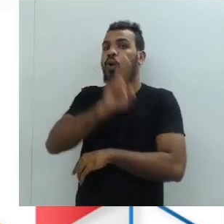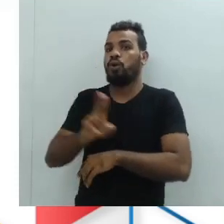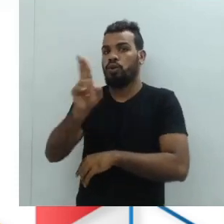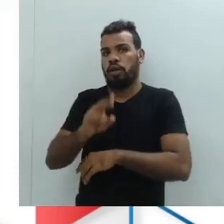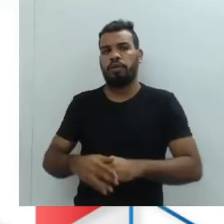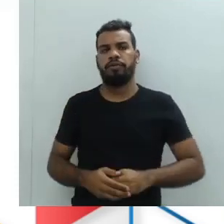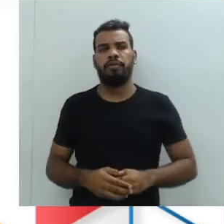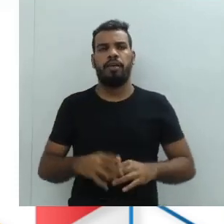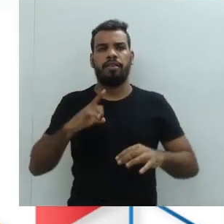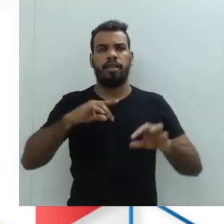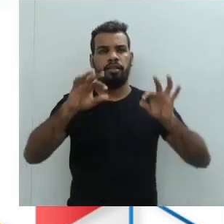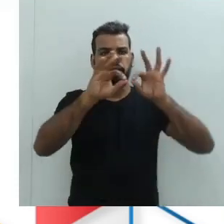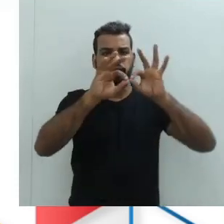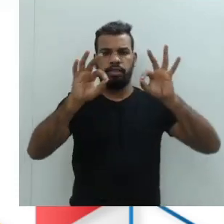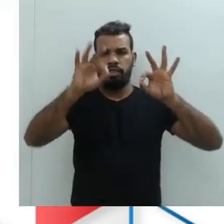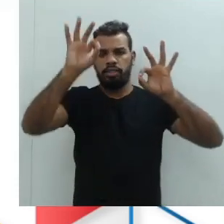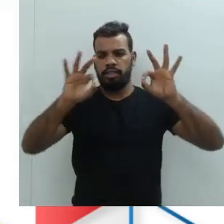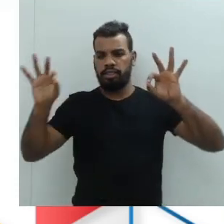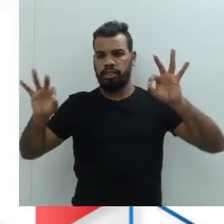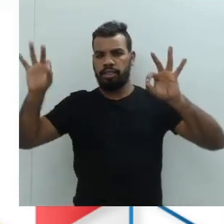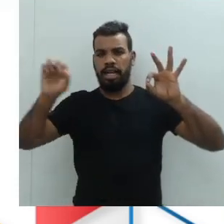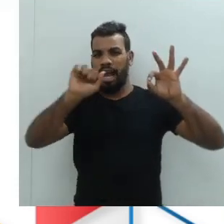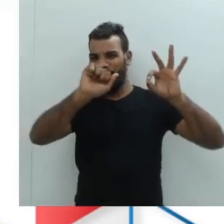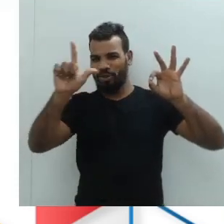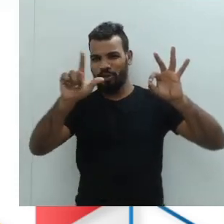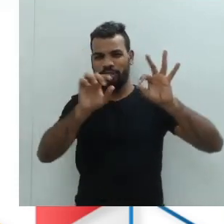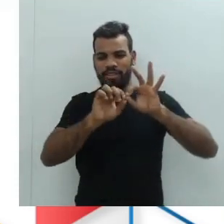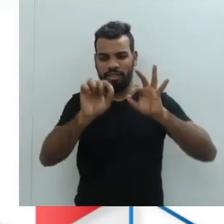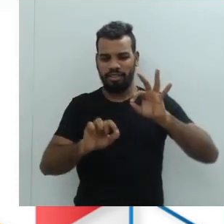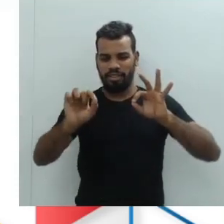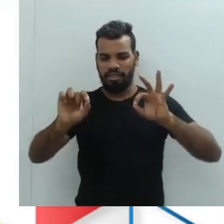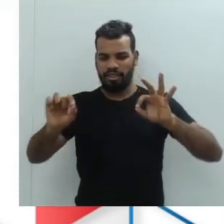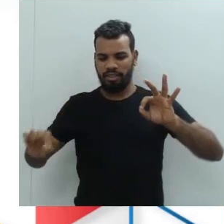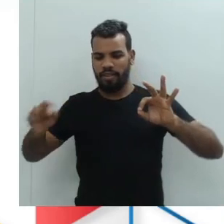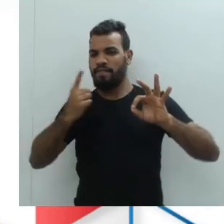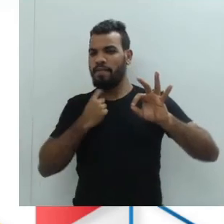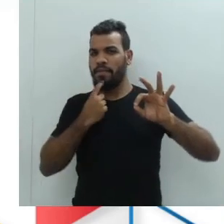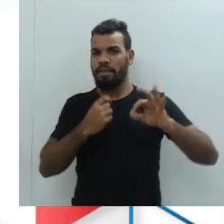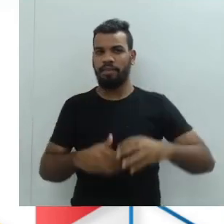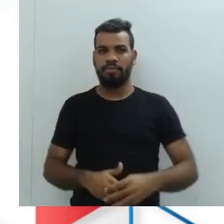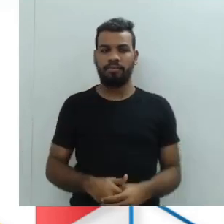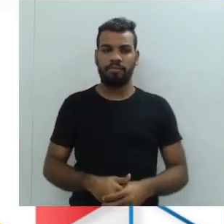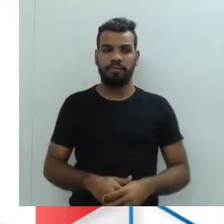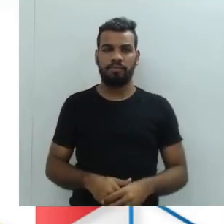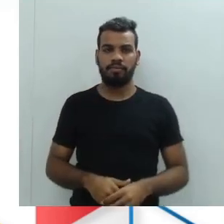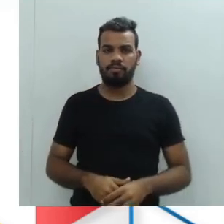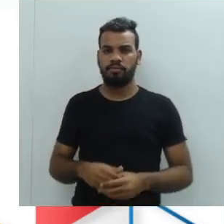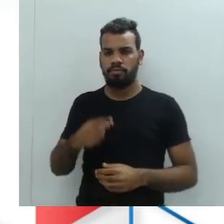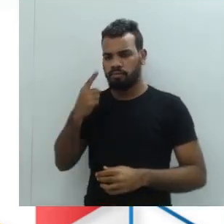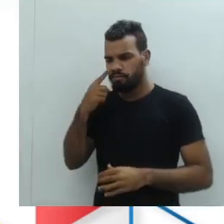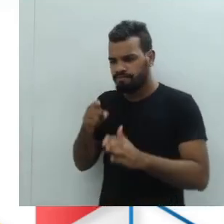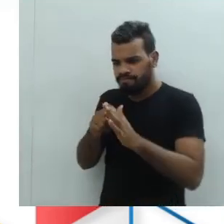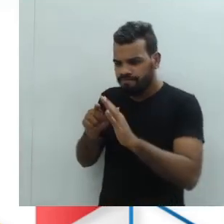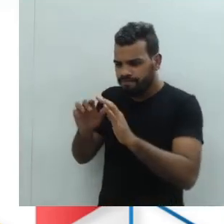linha azul, tá vendo? Ó, uma linha vermelha. Ó, investigando a